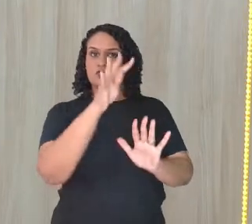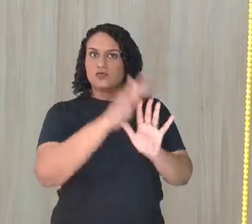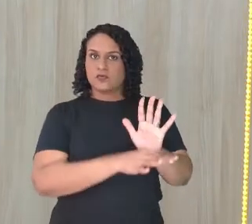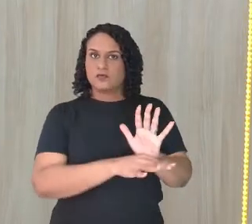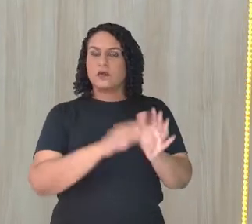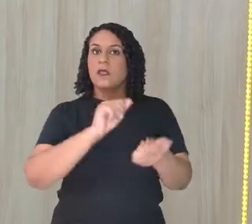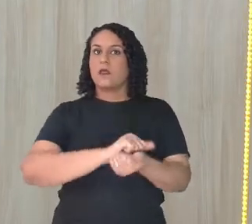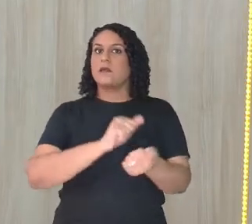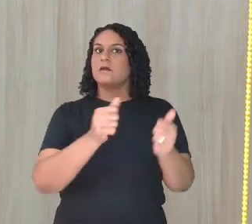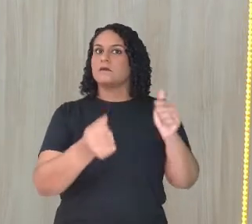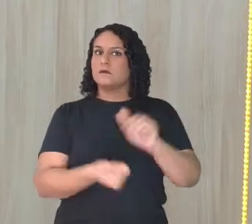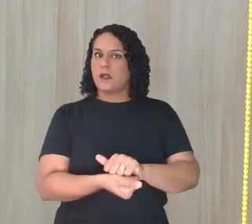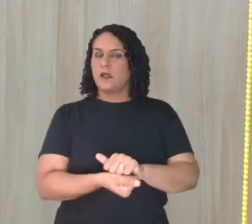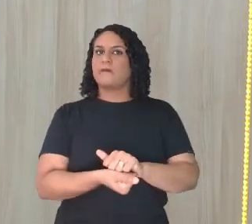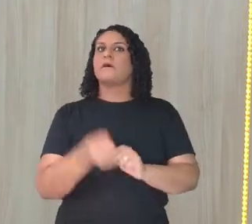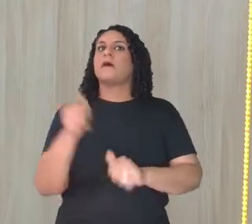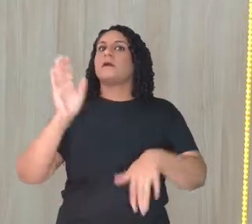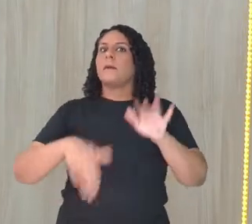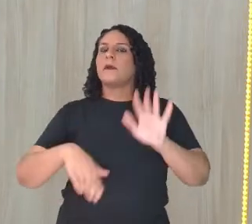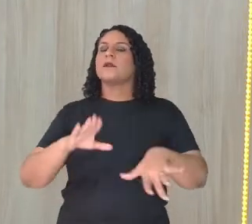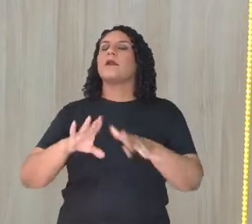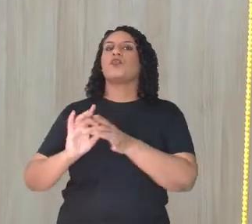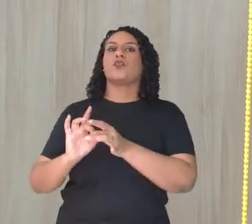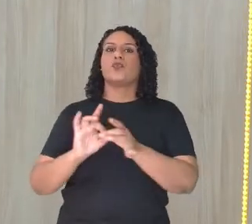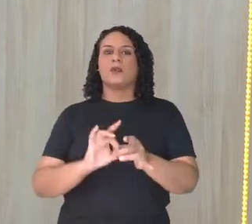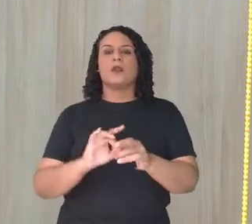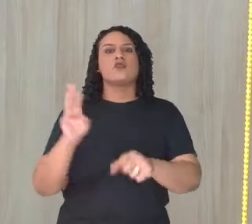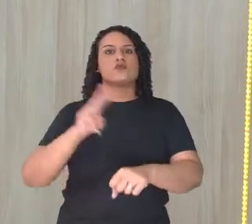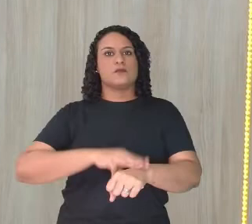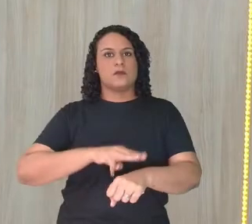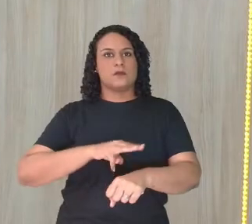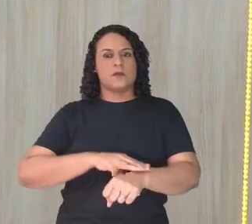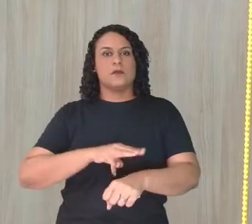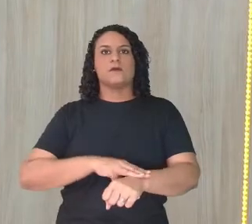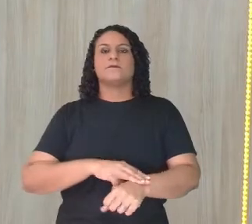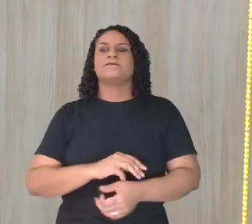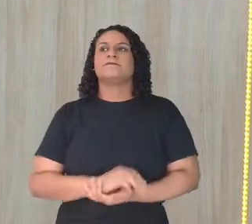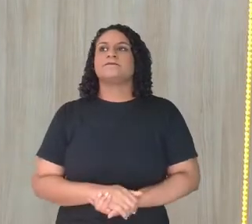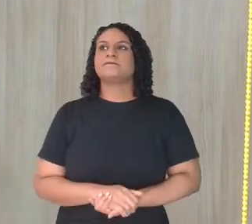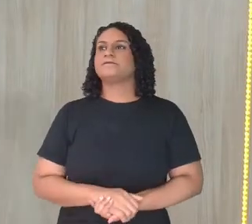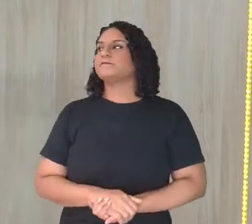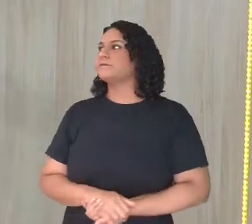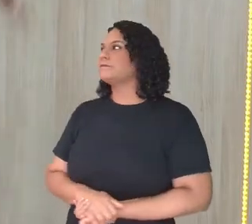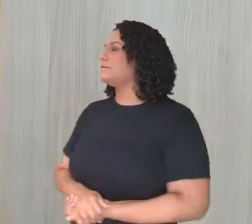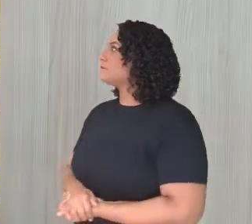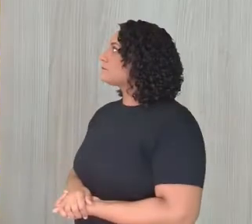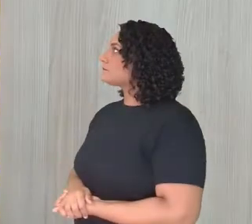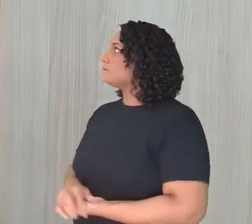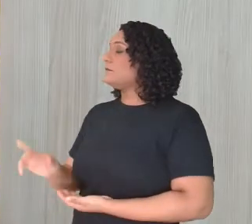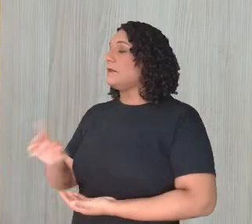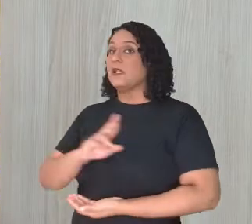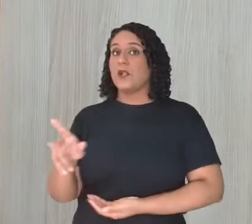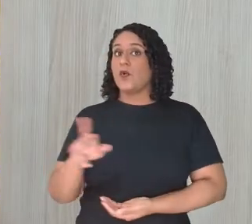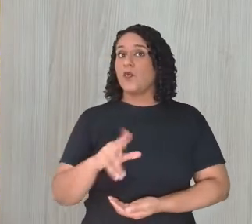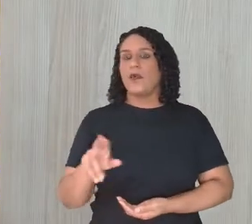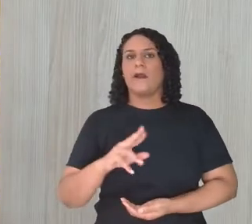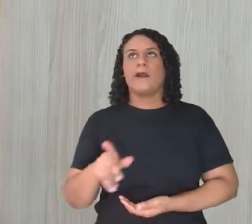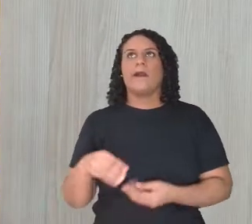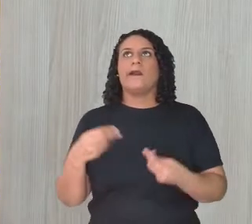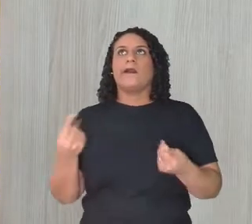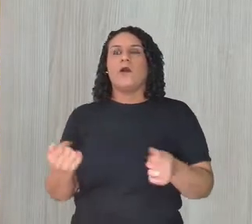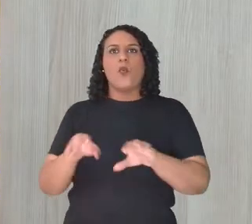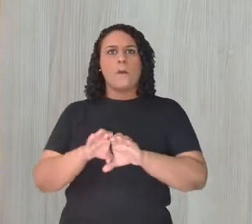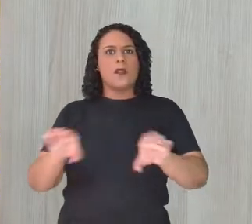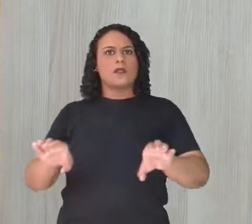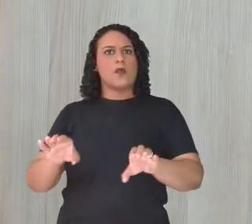se adequa à situação, tá? Então, ele se adequa à situação comunicativa. Não é um formato fixo, seria, acho